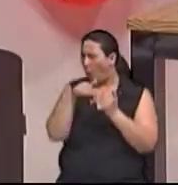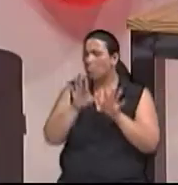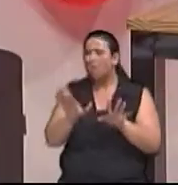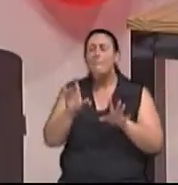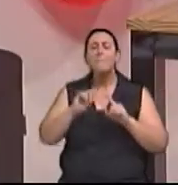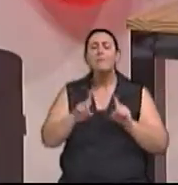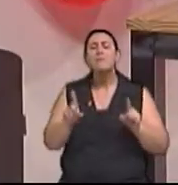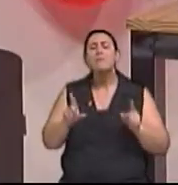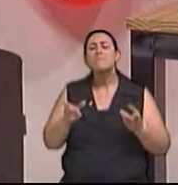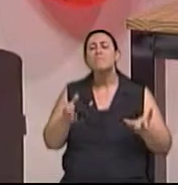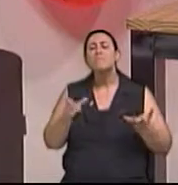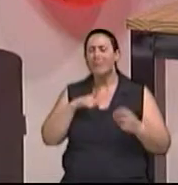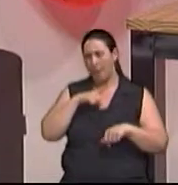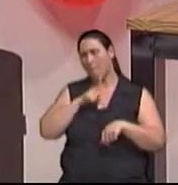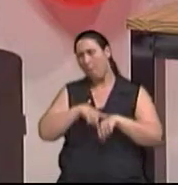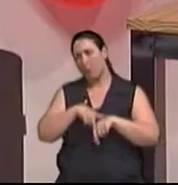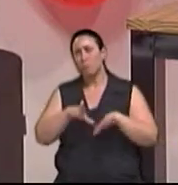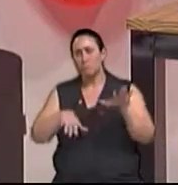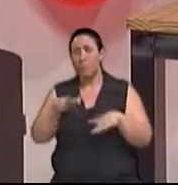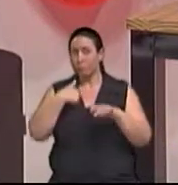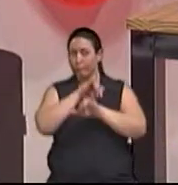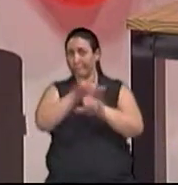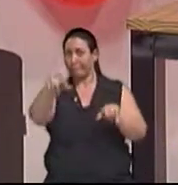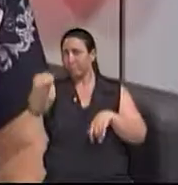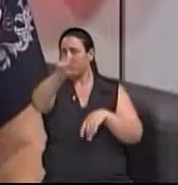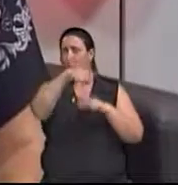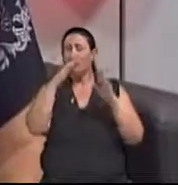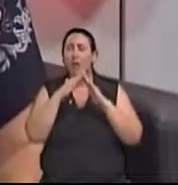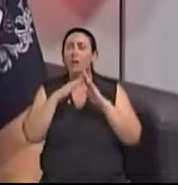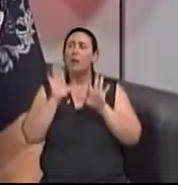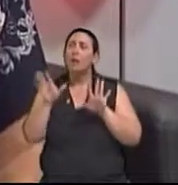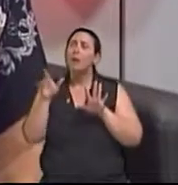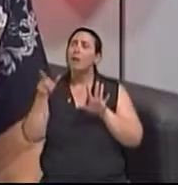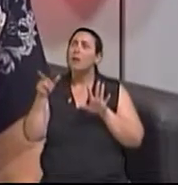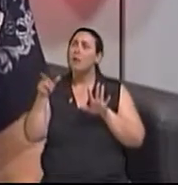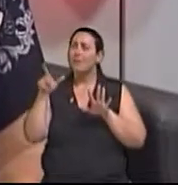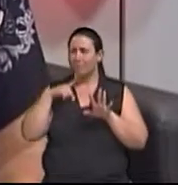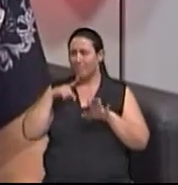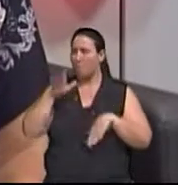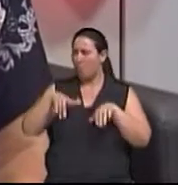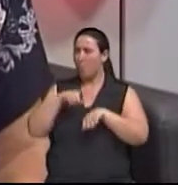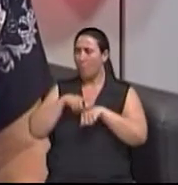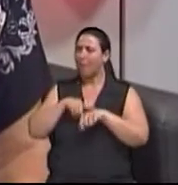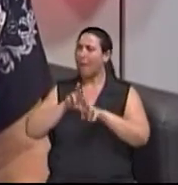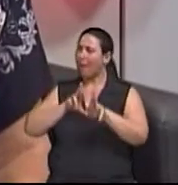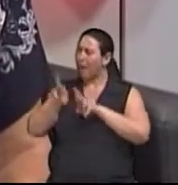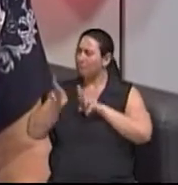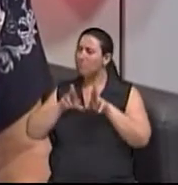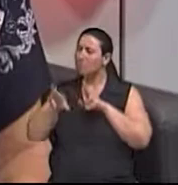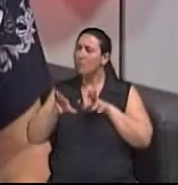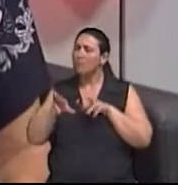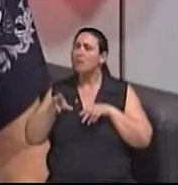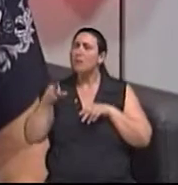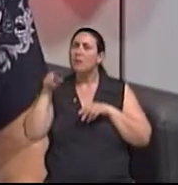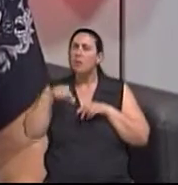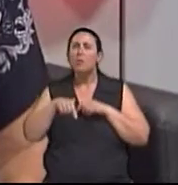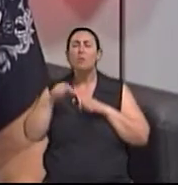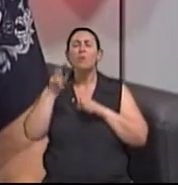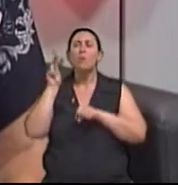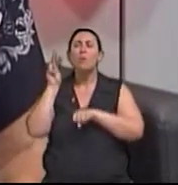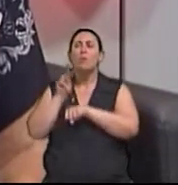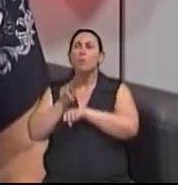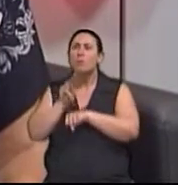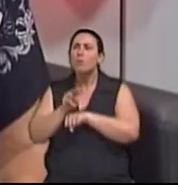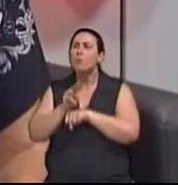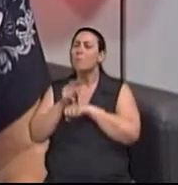tem momentos né tô falando telespectador Tem momentos nesse nesta relação que o o cuidador precisa ter